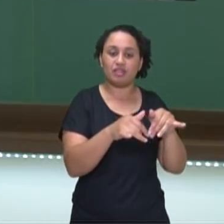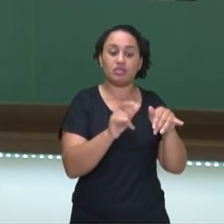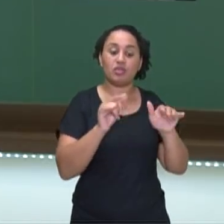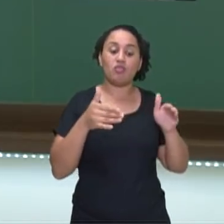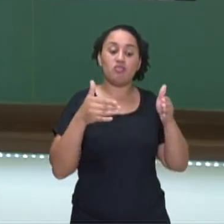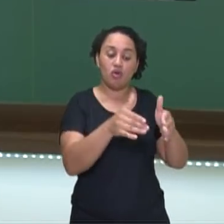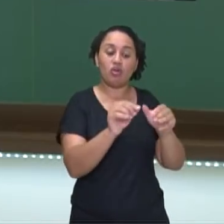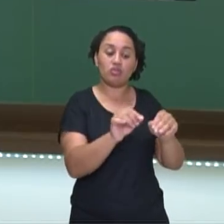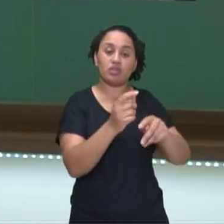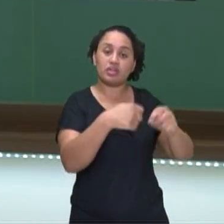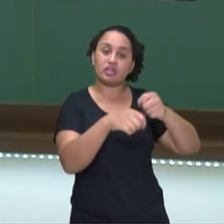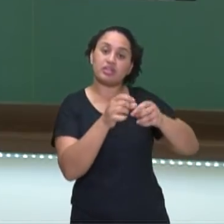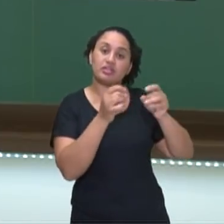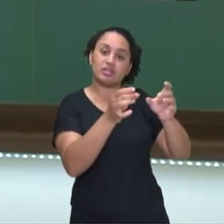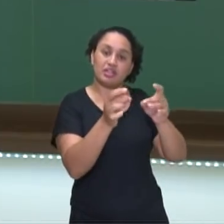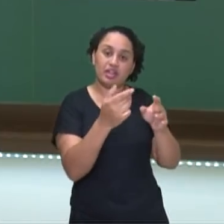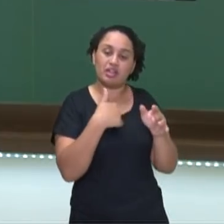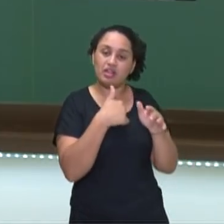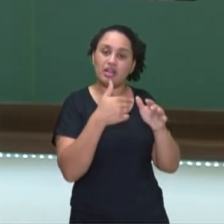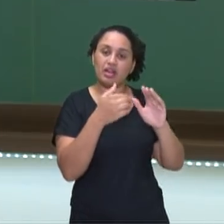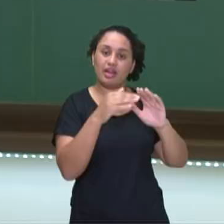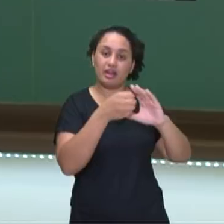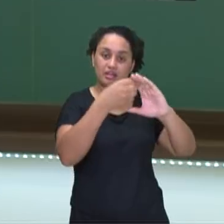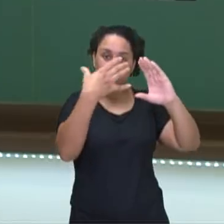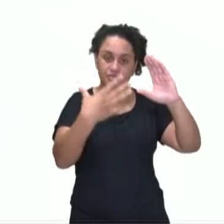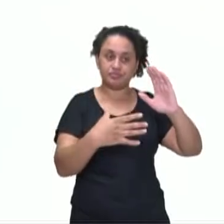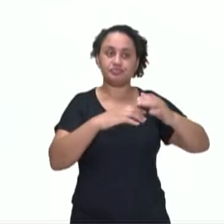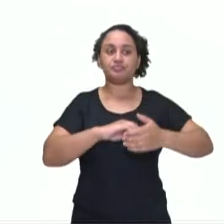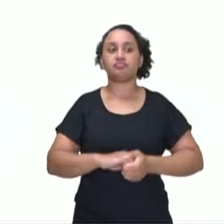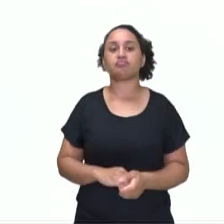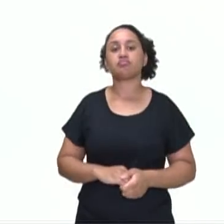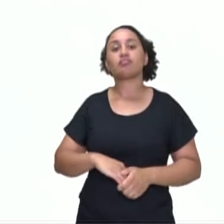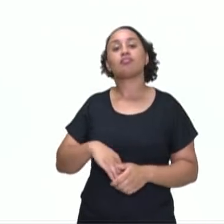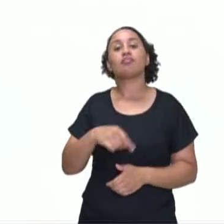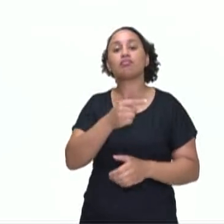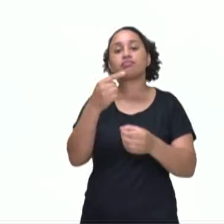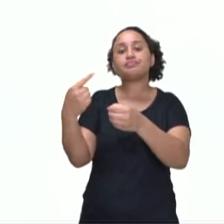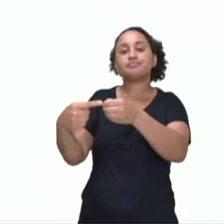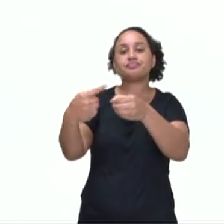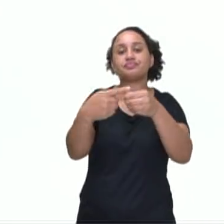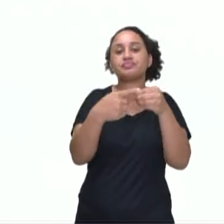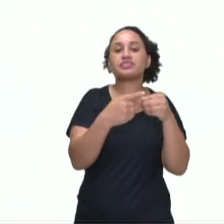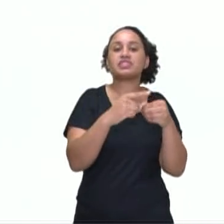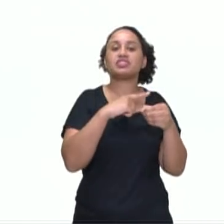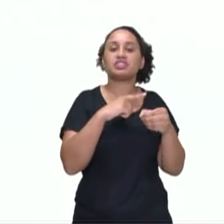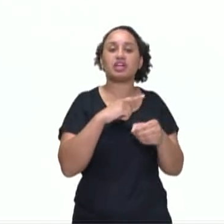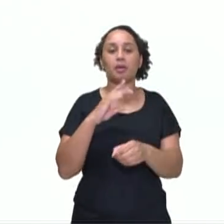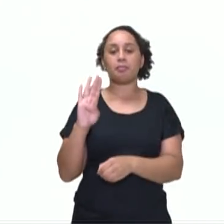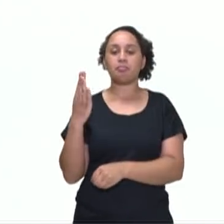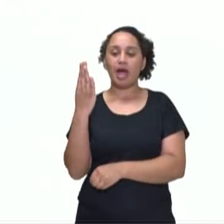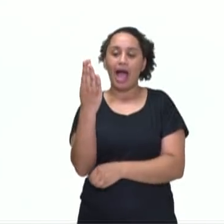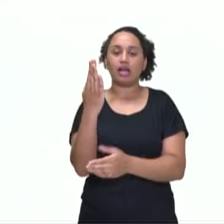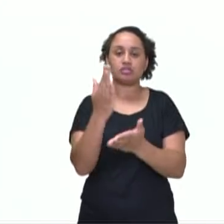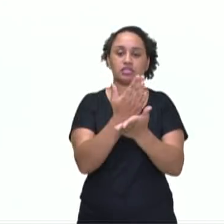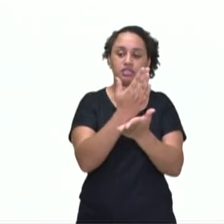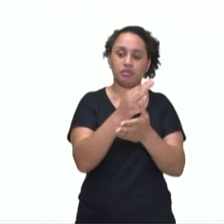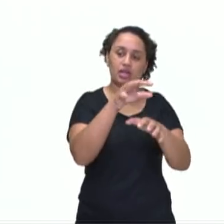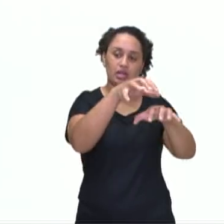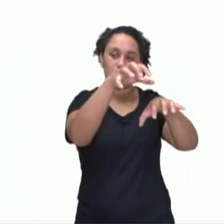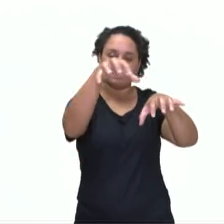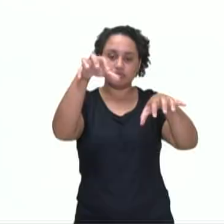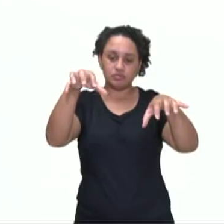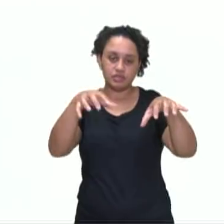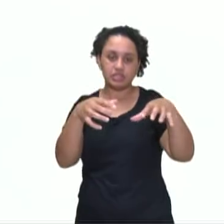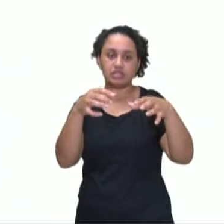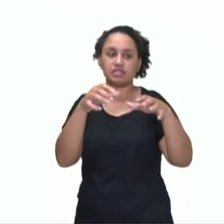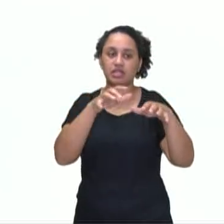comércio, um mercado na praça central. Essas cidades possuíam, aliás, bairros muito bem demarcados, ou